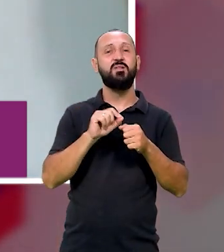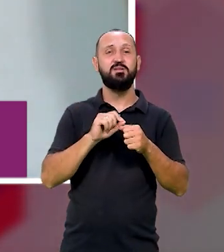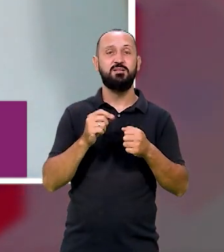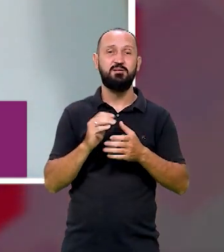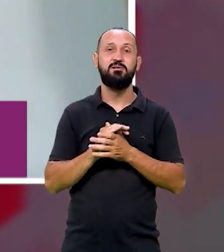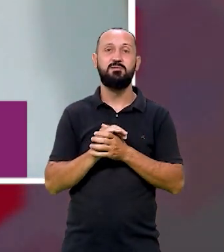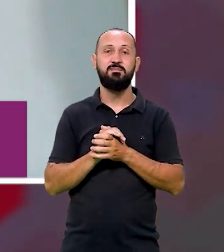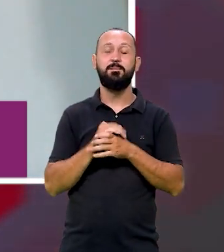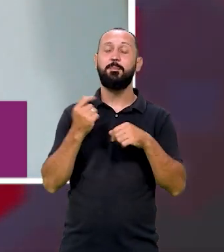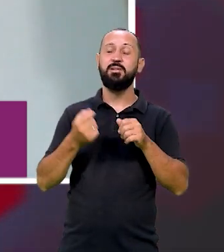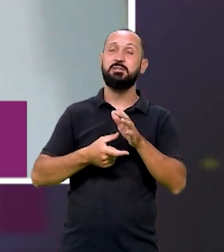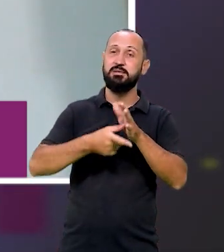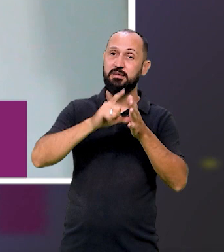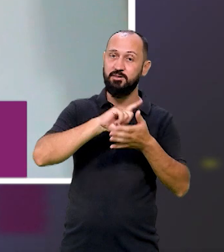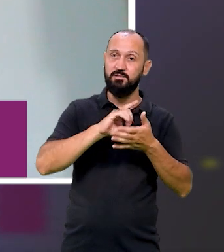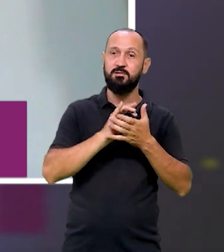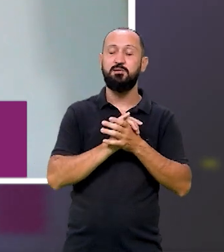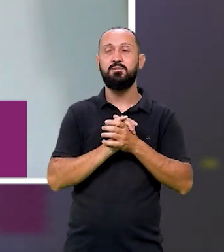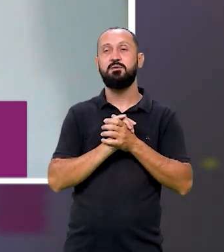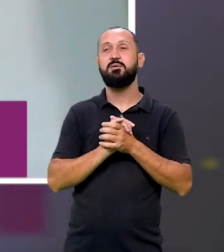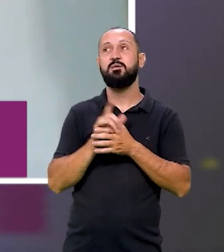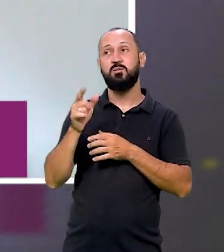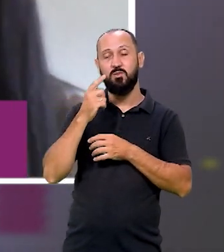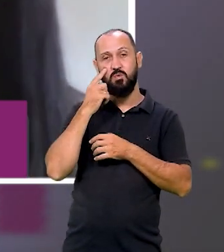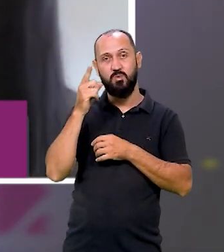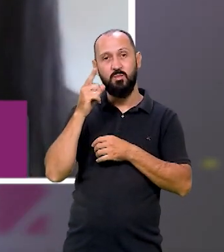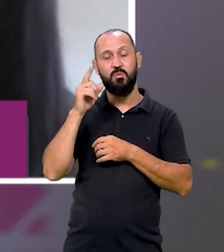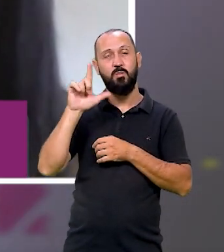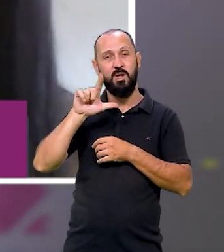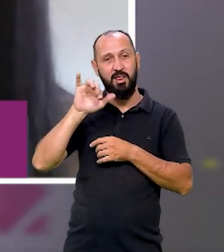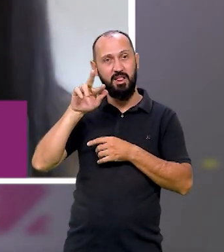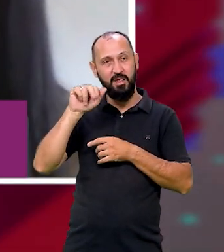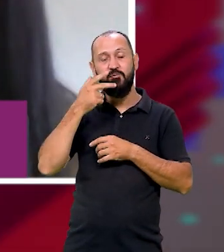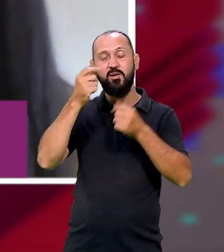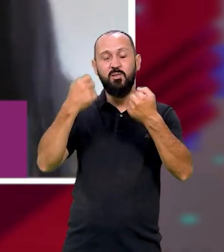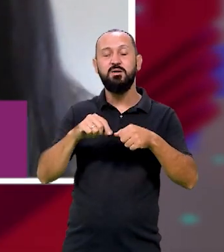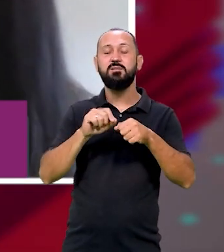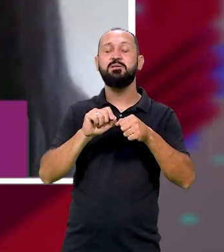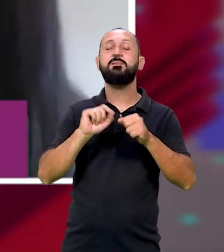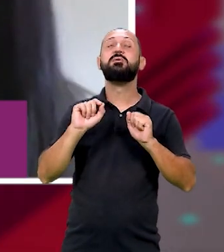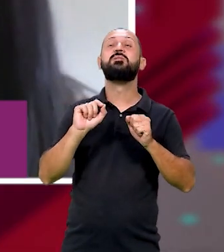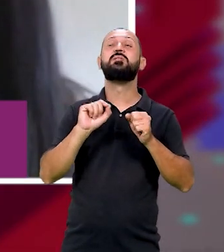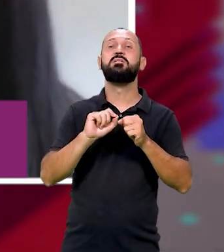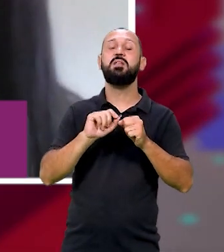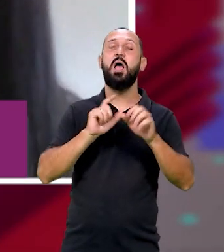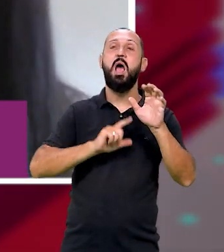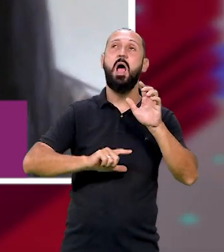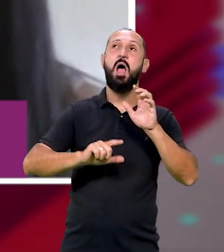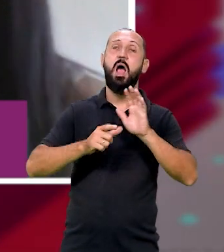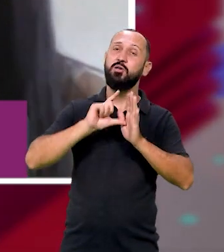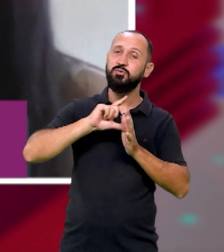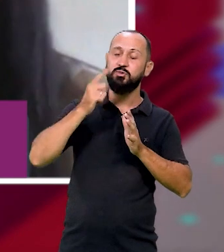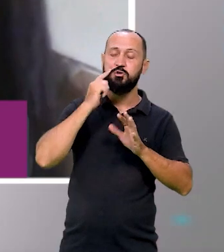Eu escutei outro dia, né, até que uma pessoa usou leite condensado no dia do TAF. Olha só. E isso é muito grave, né? Porque